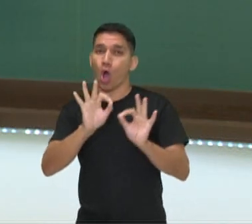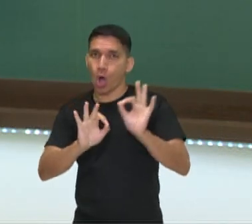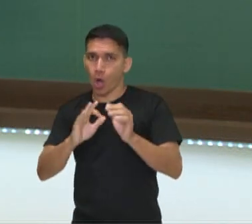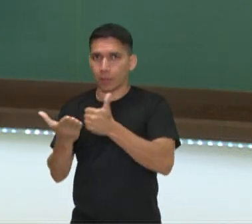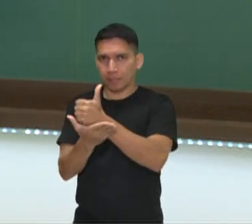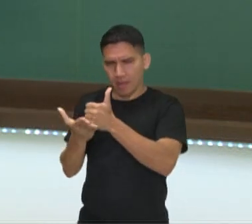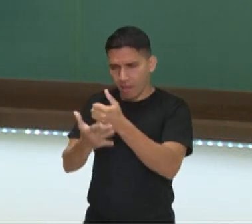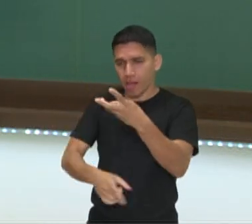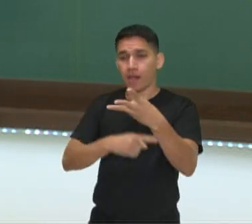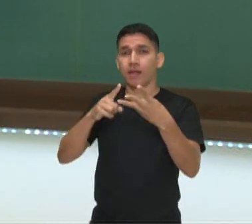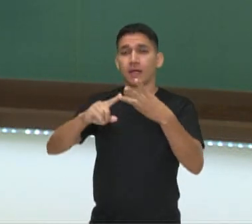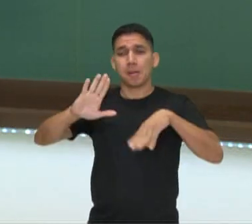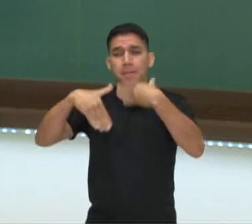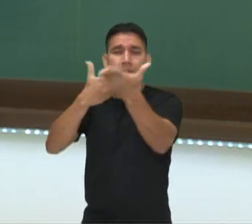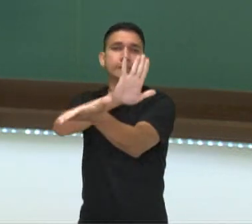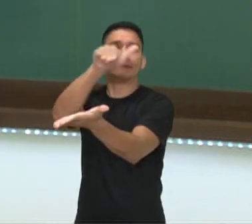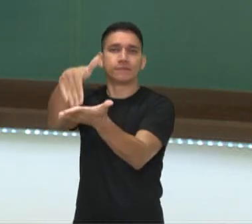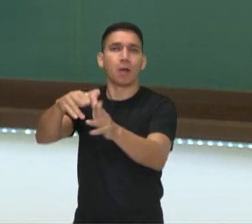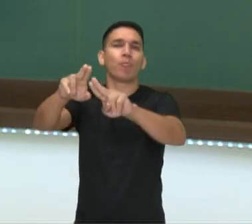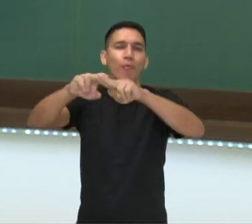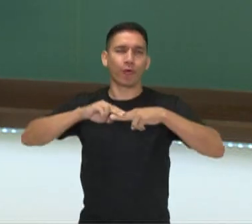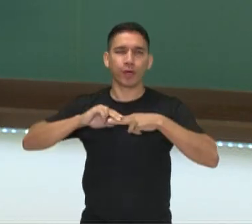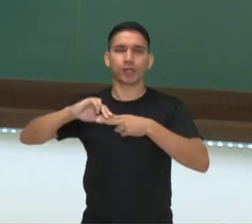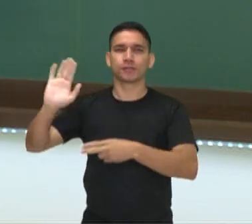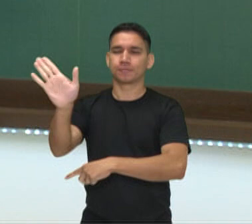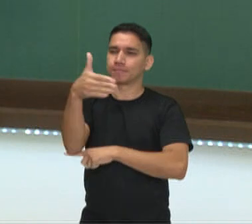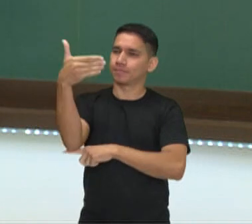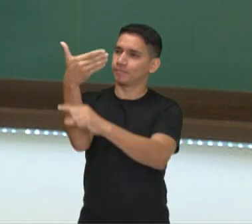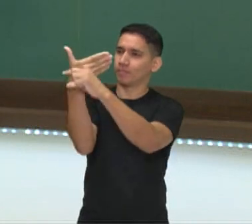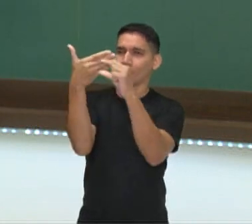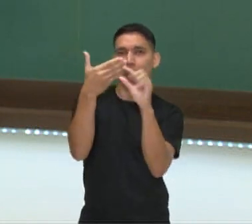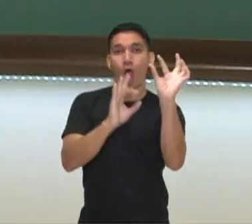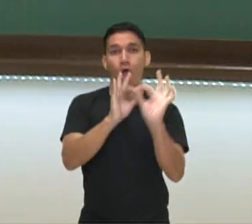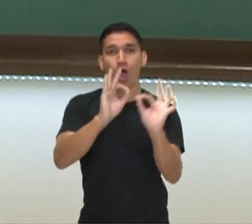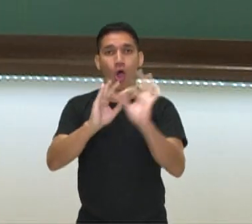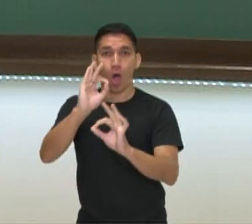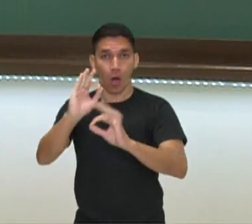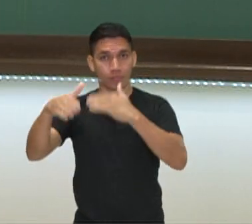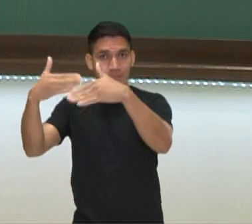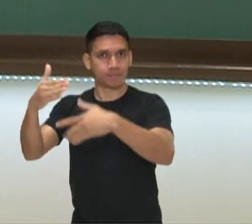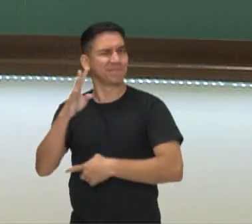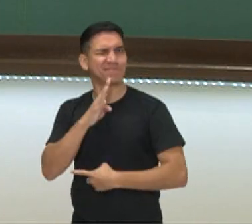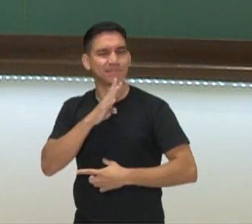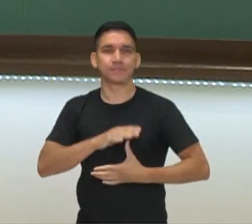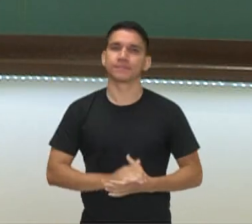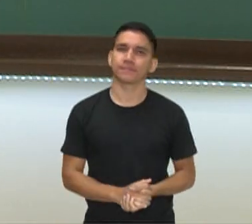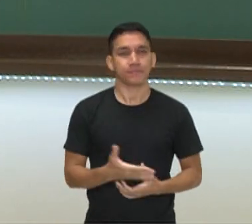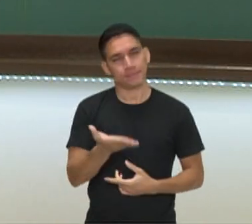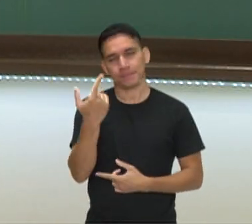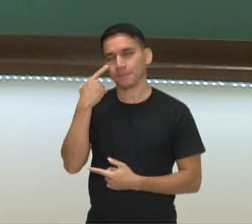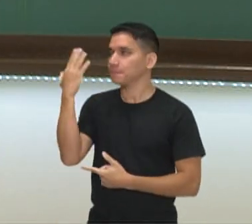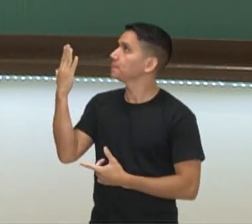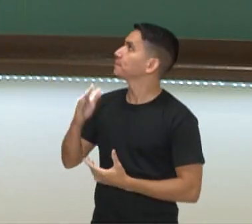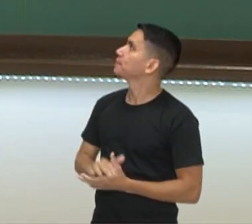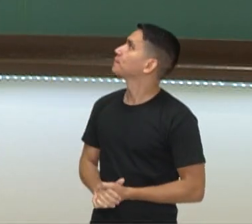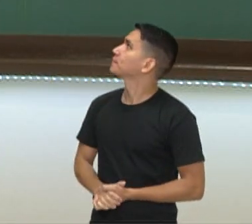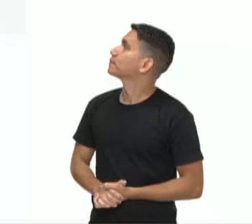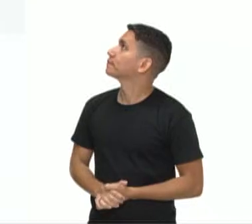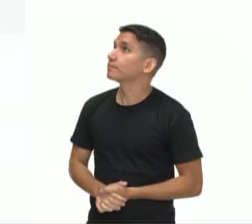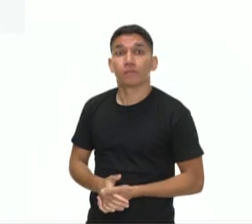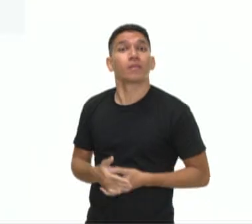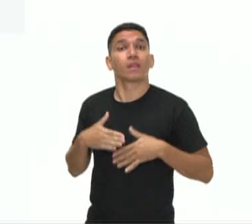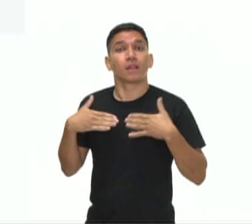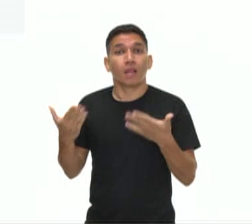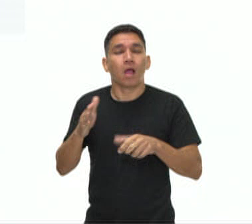por fim. Por isso, né, ordem e progresso. Legal? Vem comigo. O